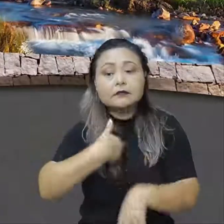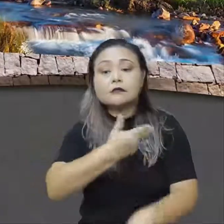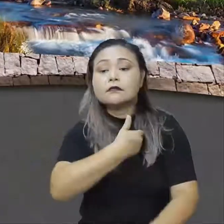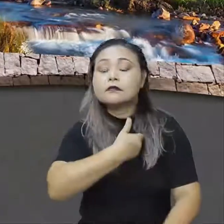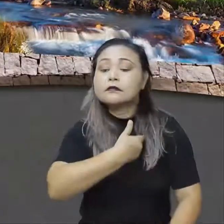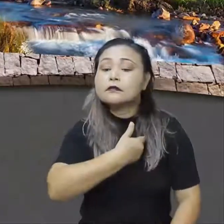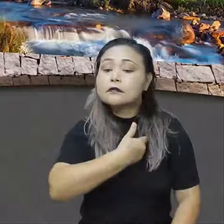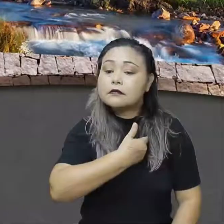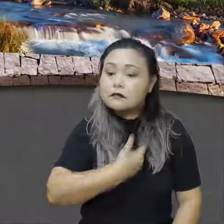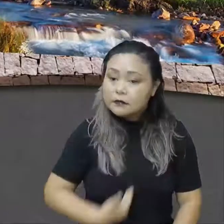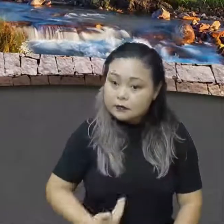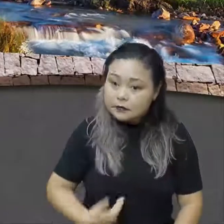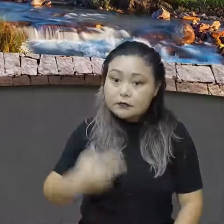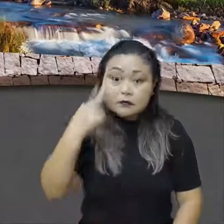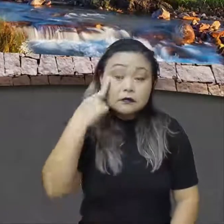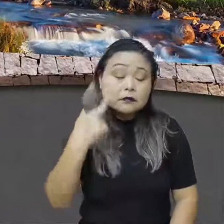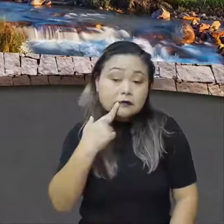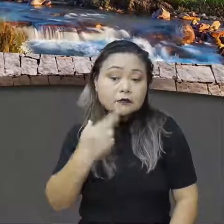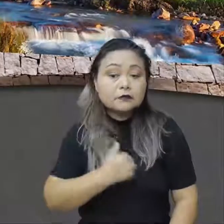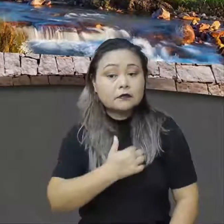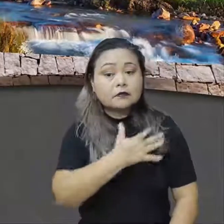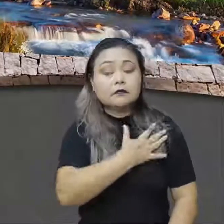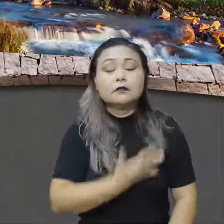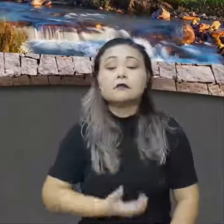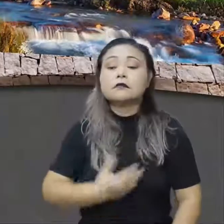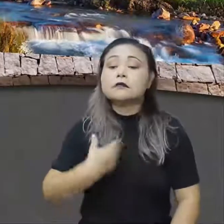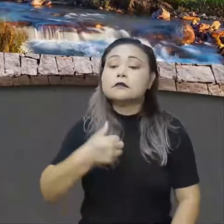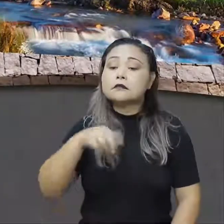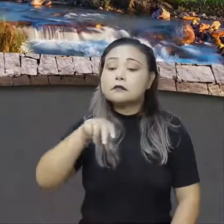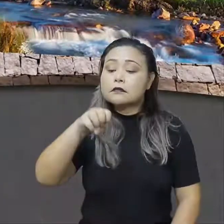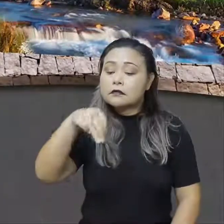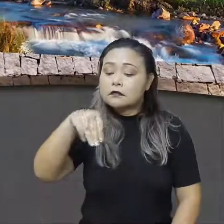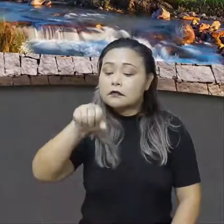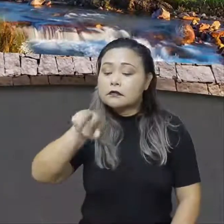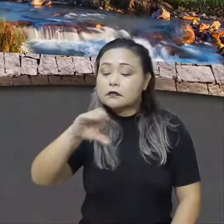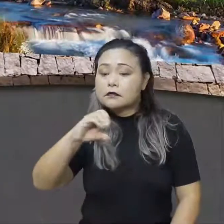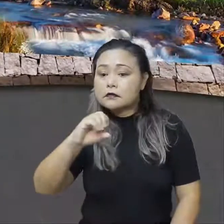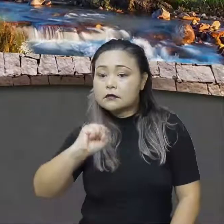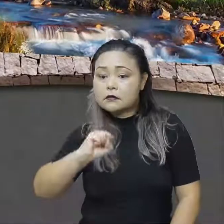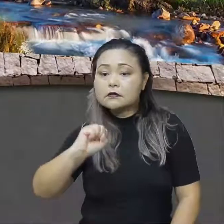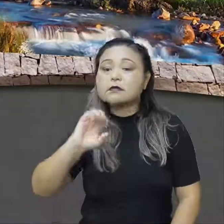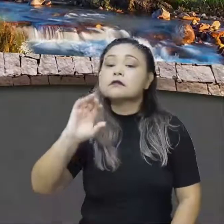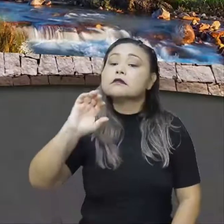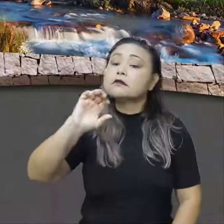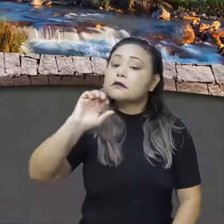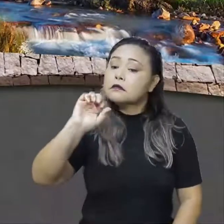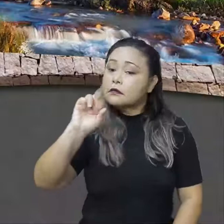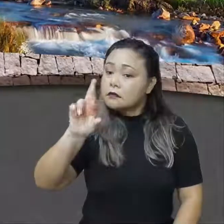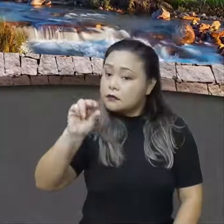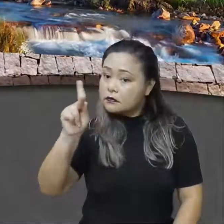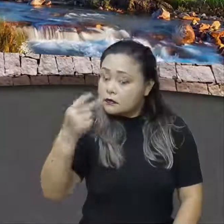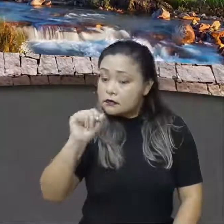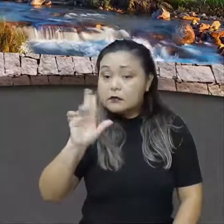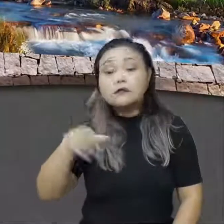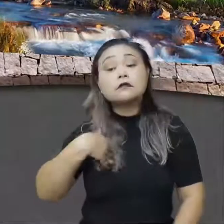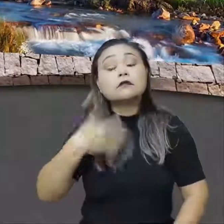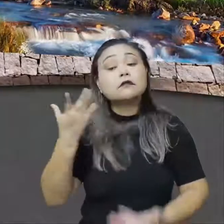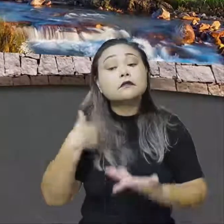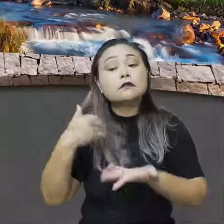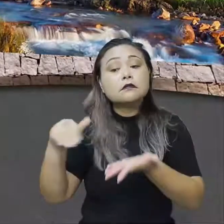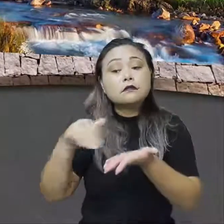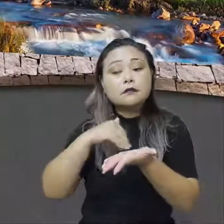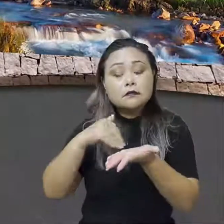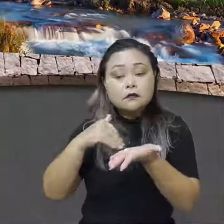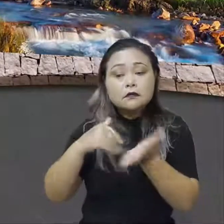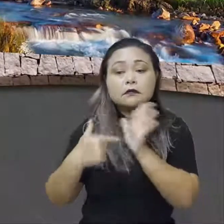Marcos Rocha, Secretaria Estadual de Educação na pessoa do professor Suame e, claro, de